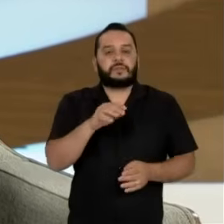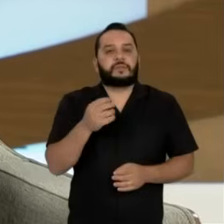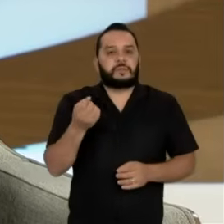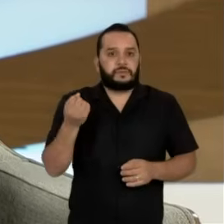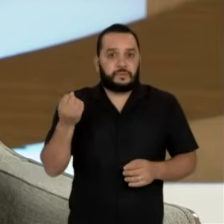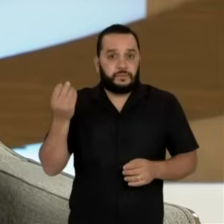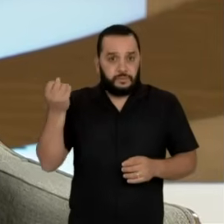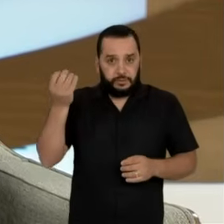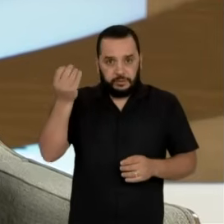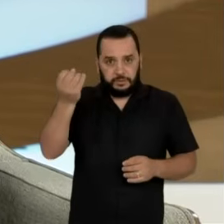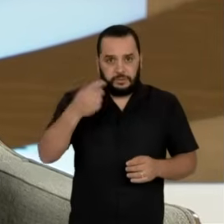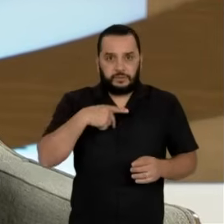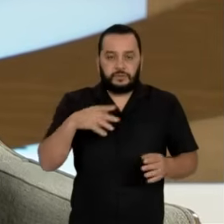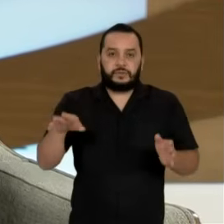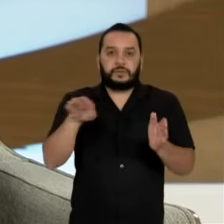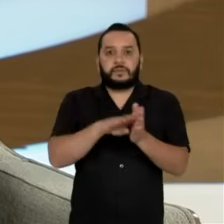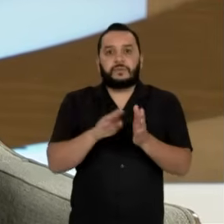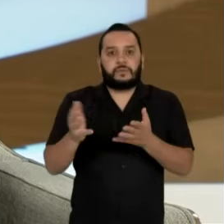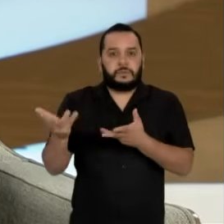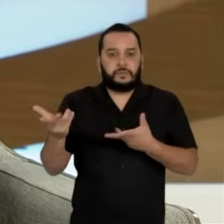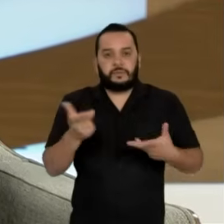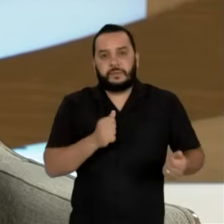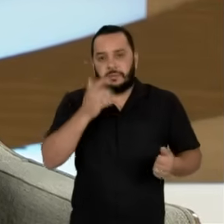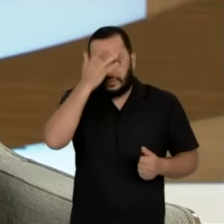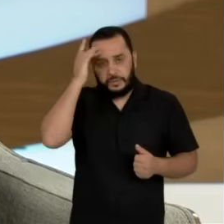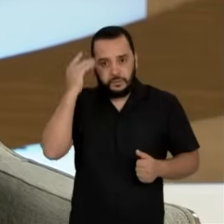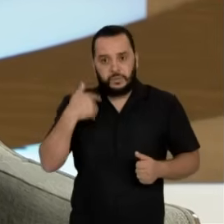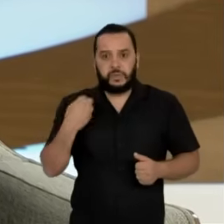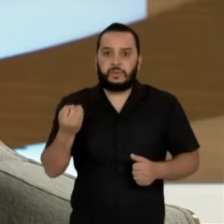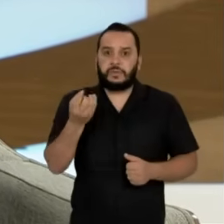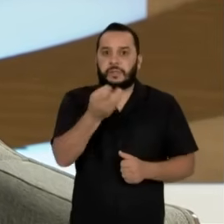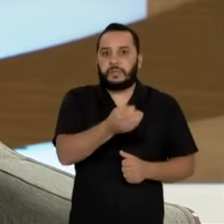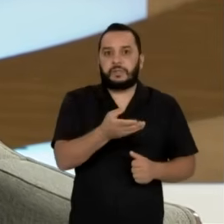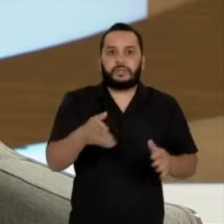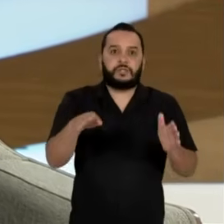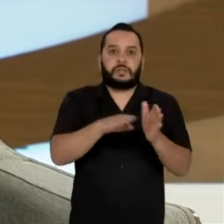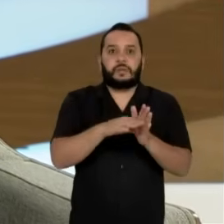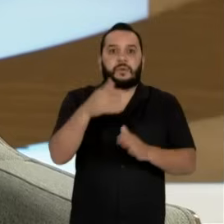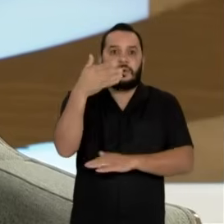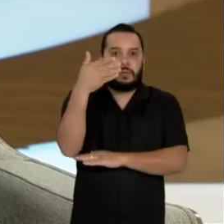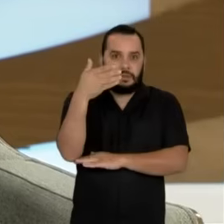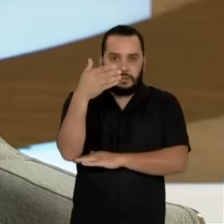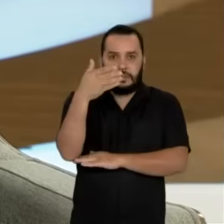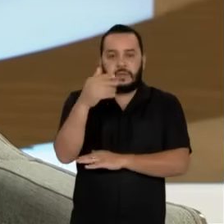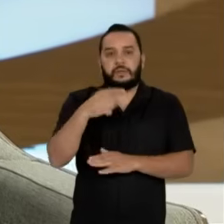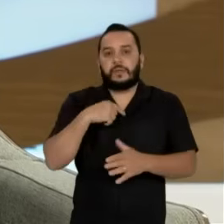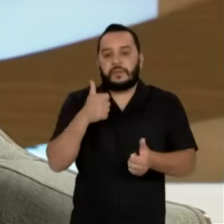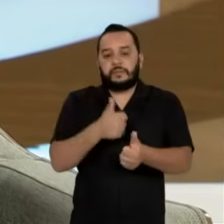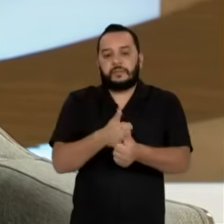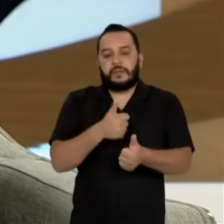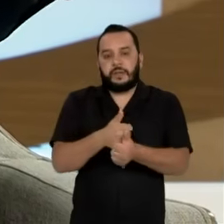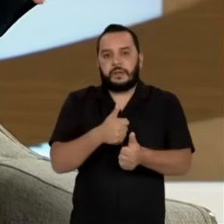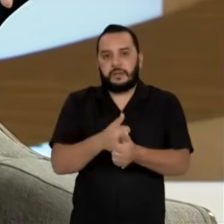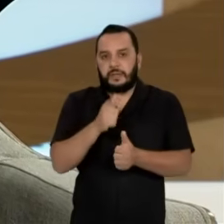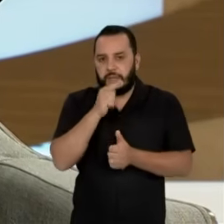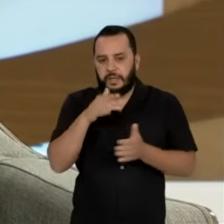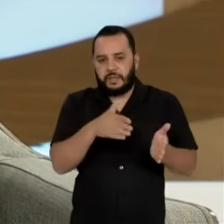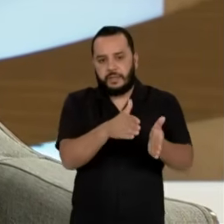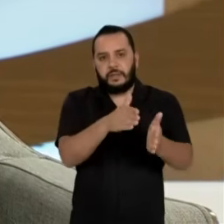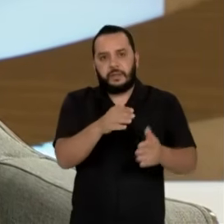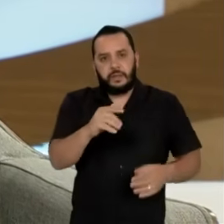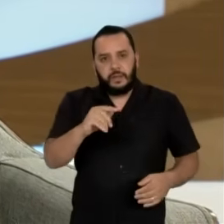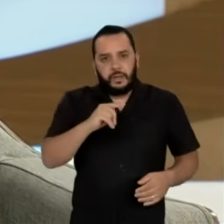interior, com convidados e turistas, né? E chegamos no hotel, o hotel ele fica do outro lado do lago. E nós vimos